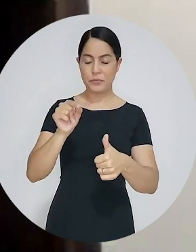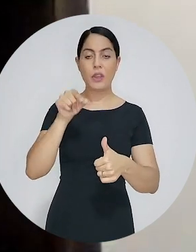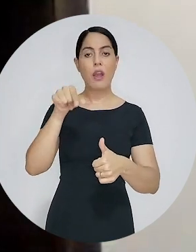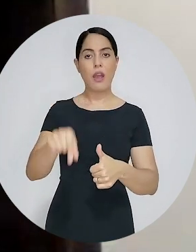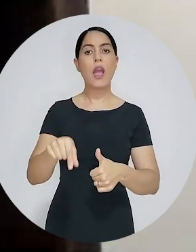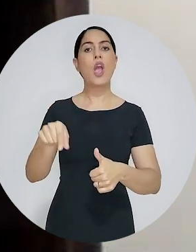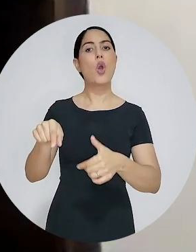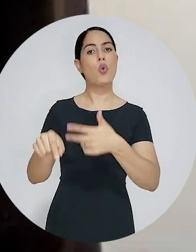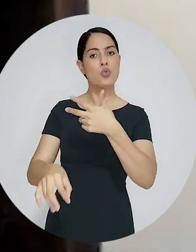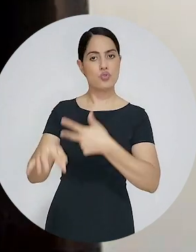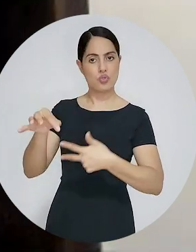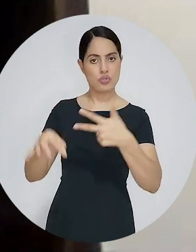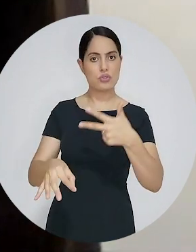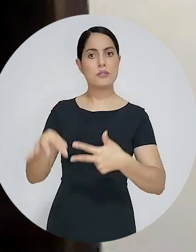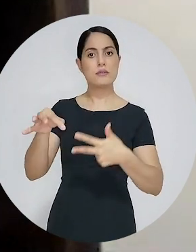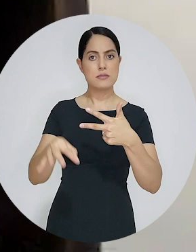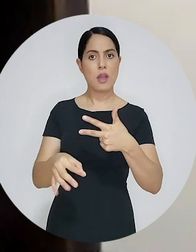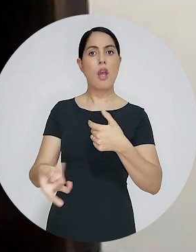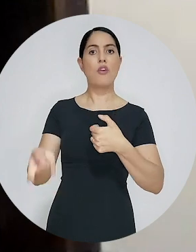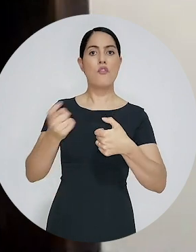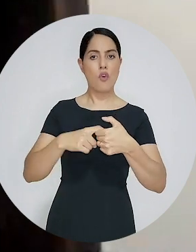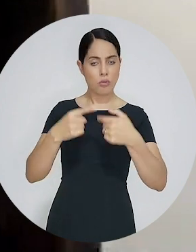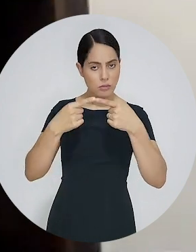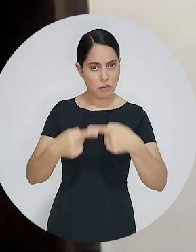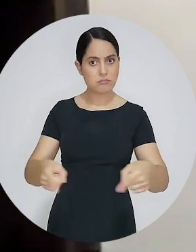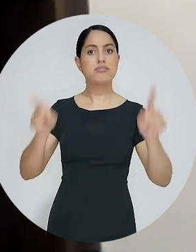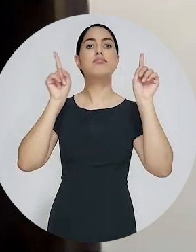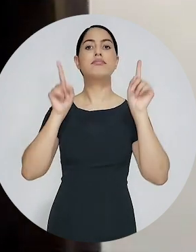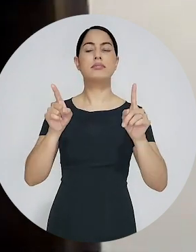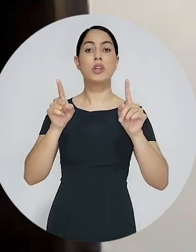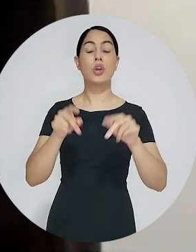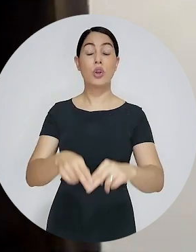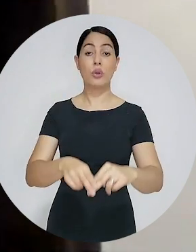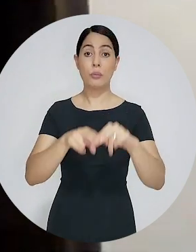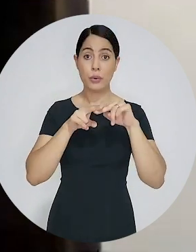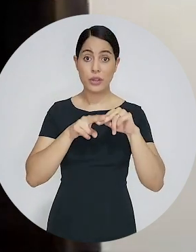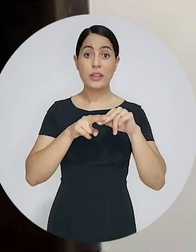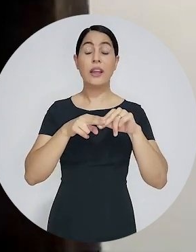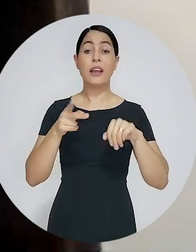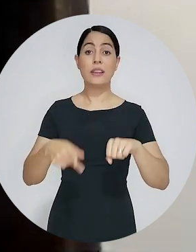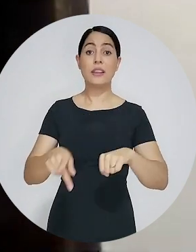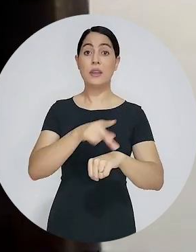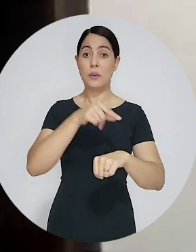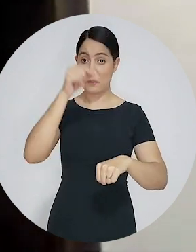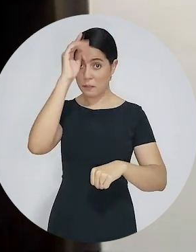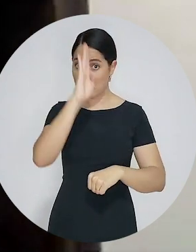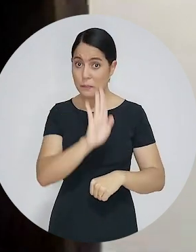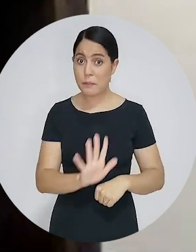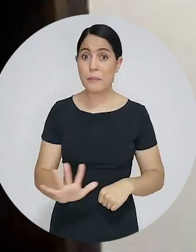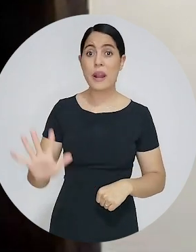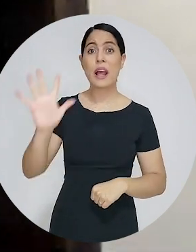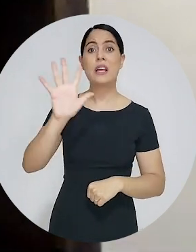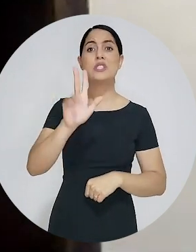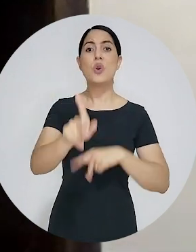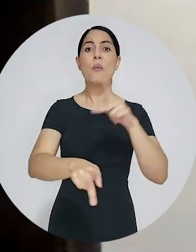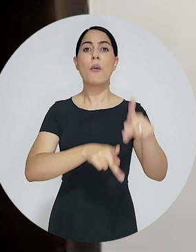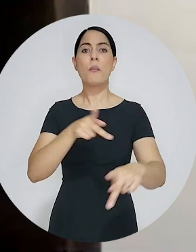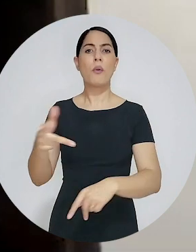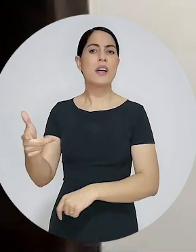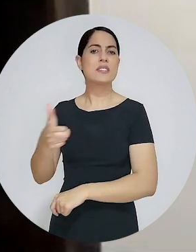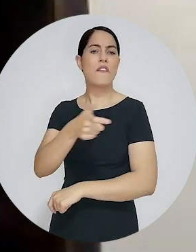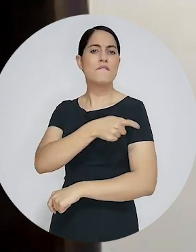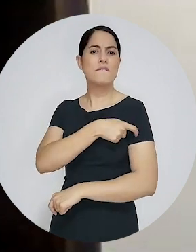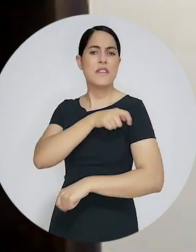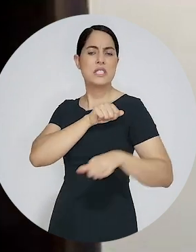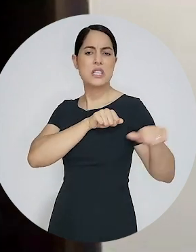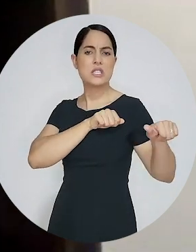outras coisas, primeiro, a reabertura do Poder Judiciário. O Brasil avança no sistema de vacinação, o Brasil avança